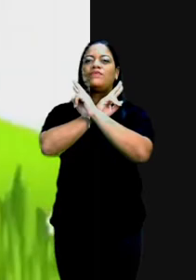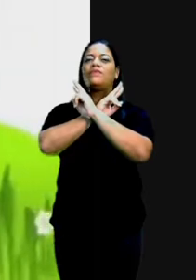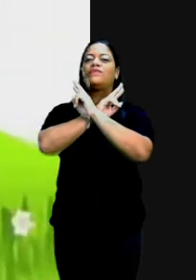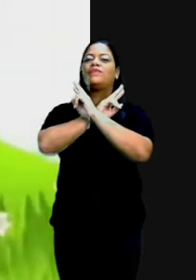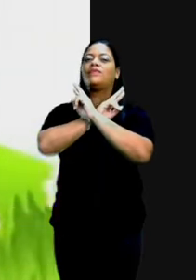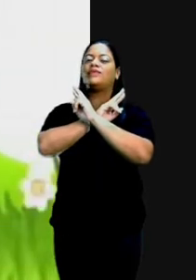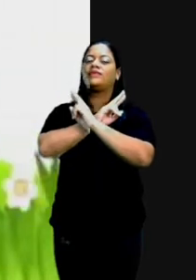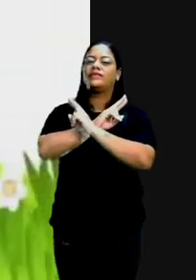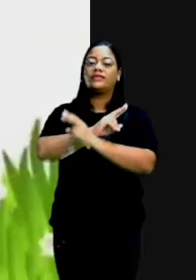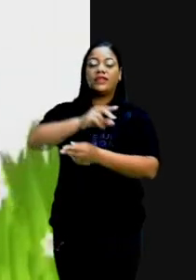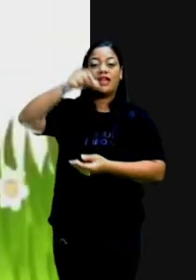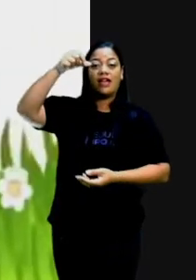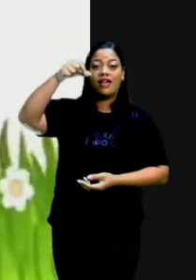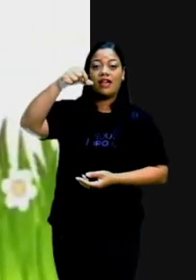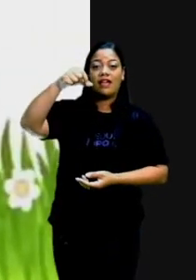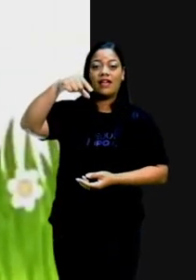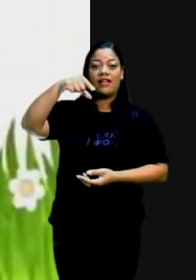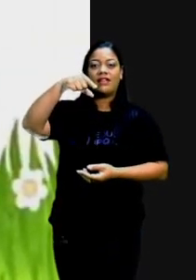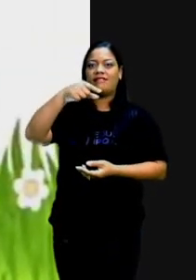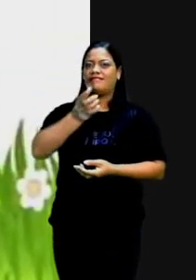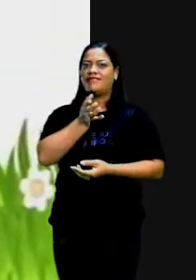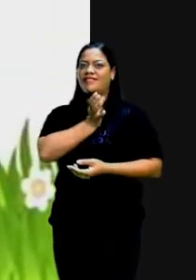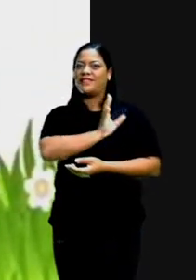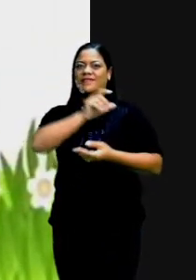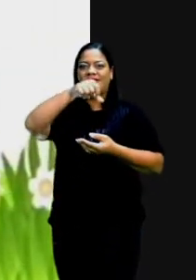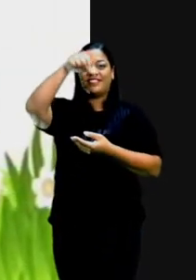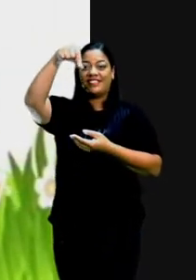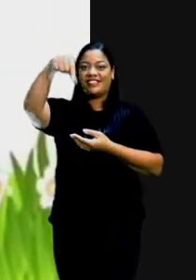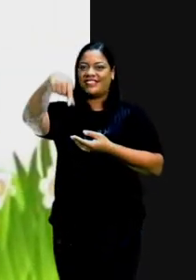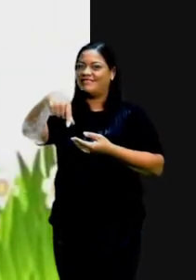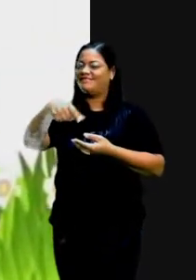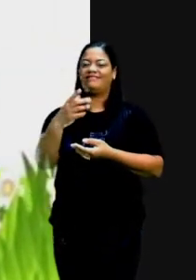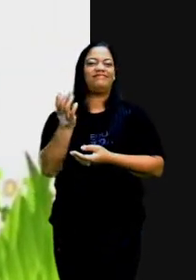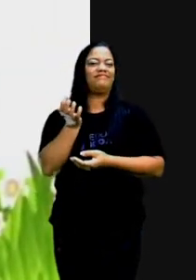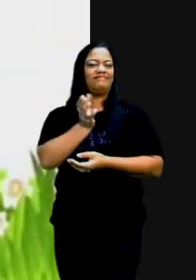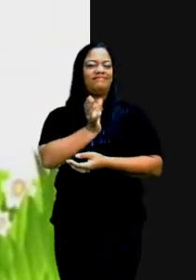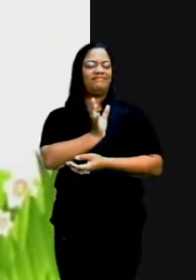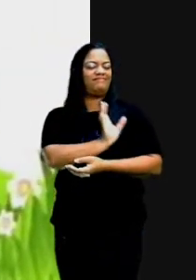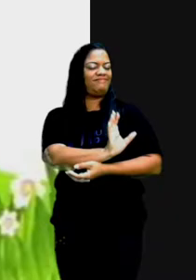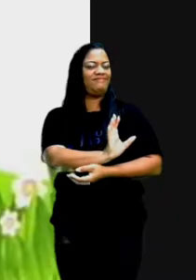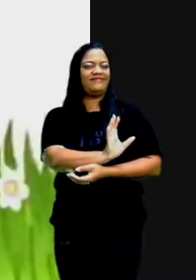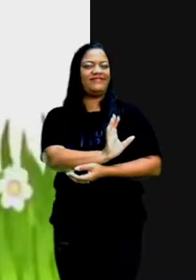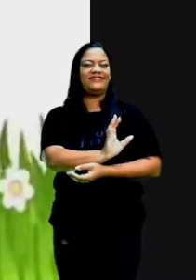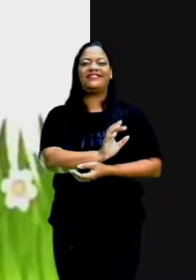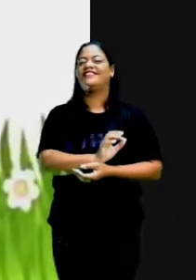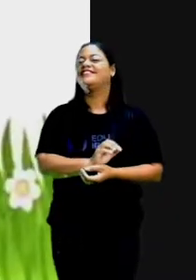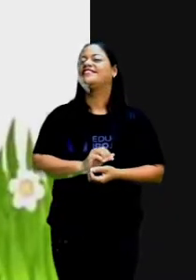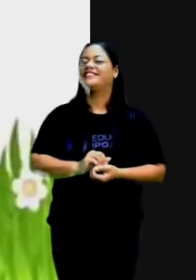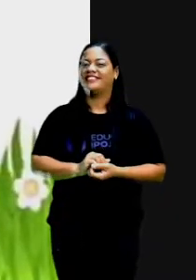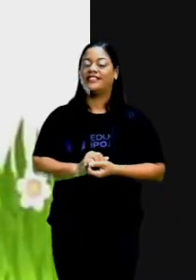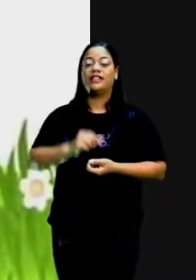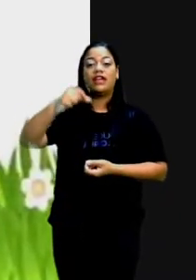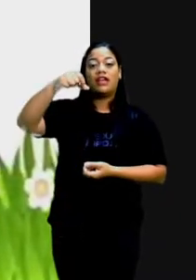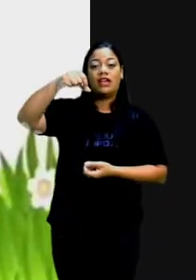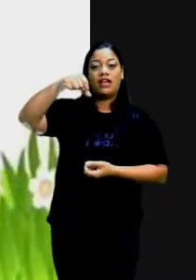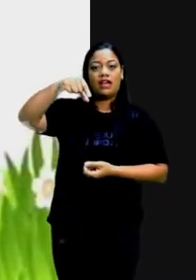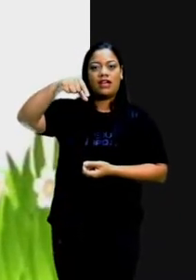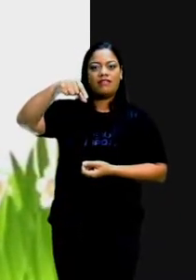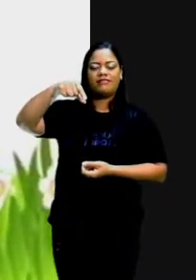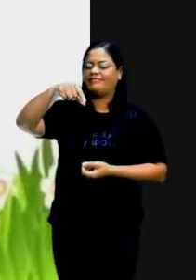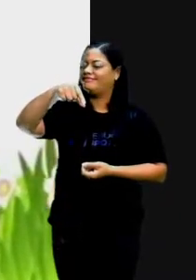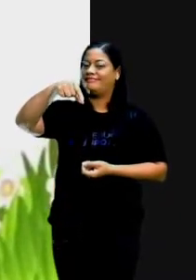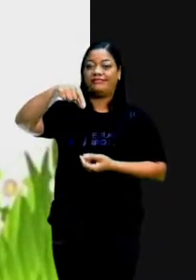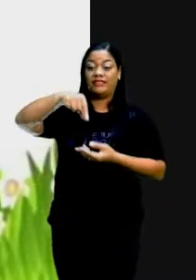E a gotinha plim-plim não queria cair, não queria cair, não queria cair. E a